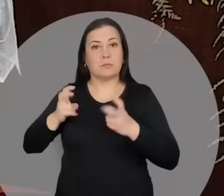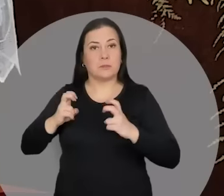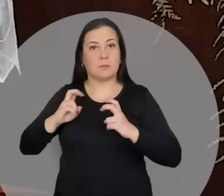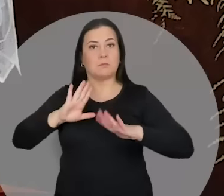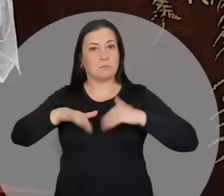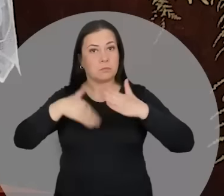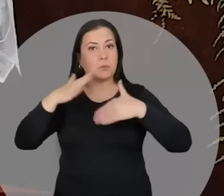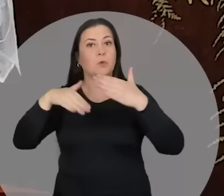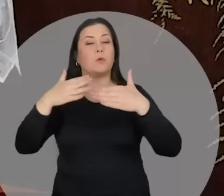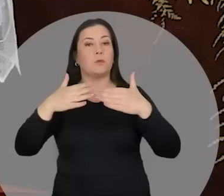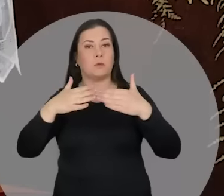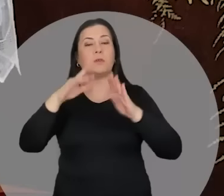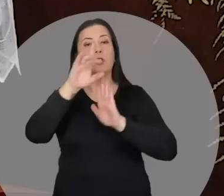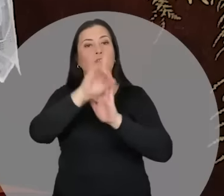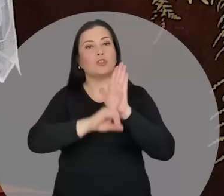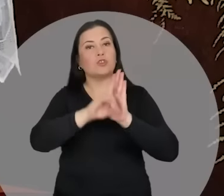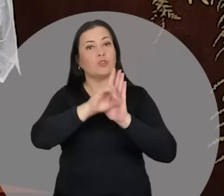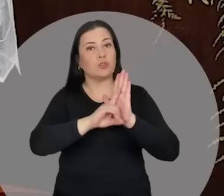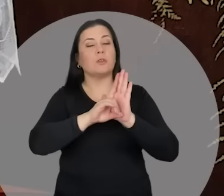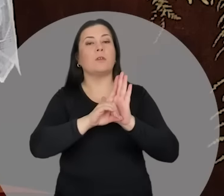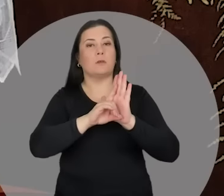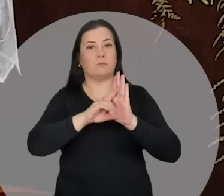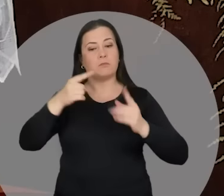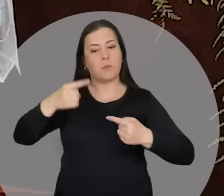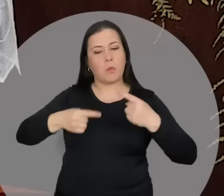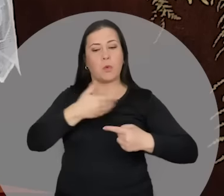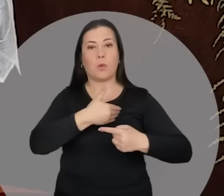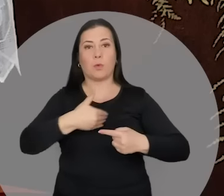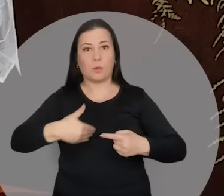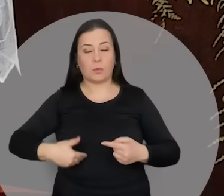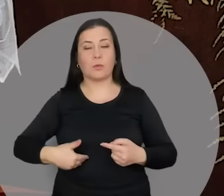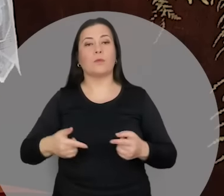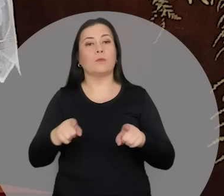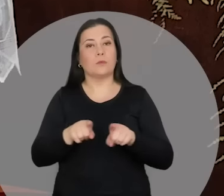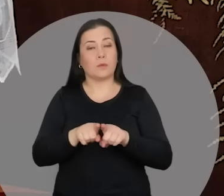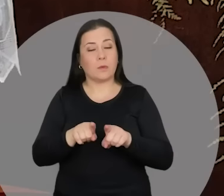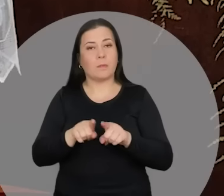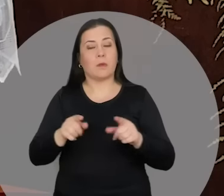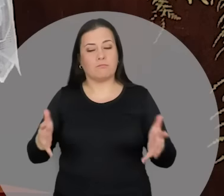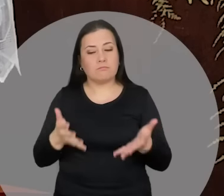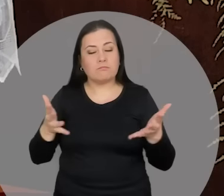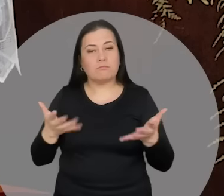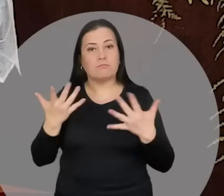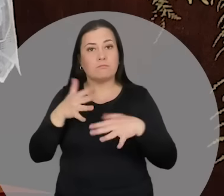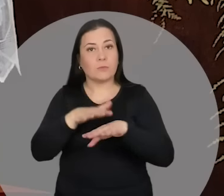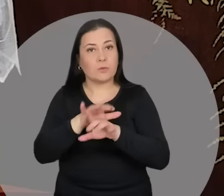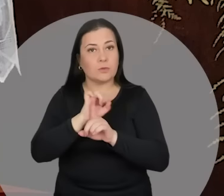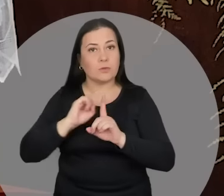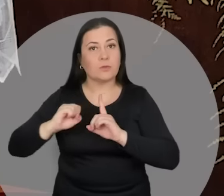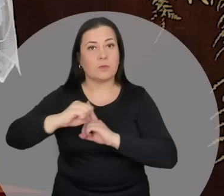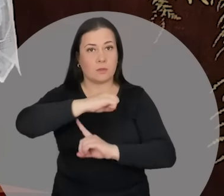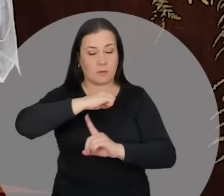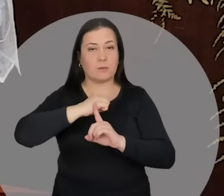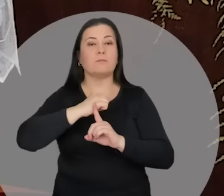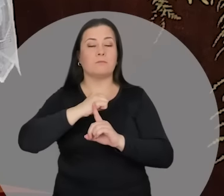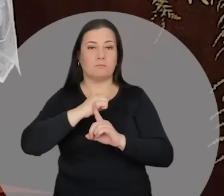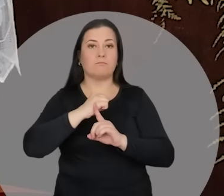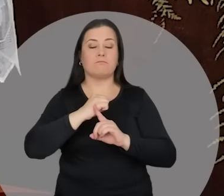Avanços em termos de direitos adquiridos, políticas públicas e iniciativas de trabalho de inclusão na sociedade como um